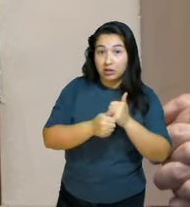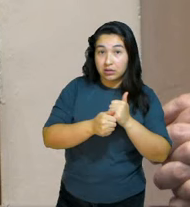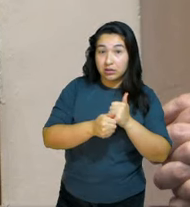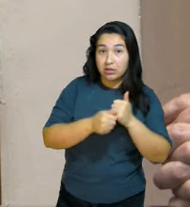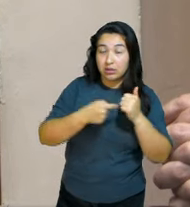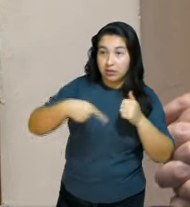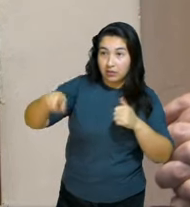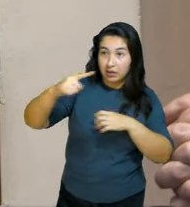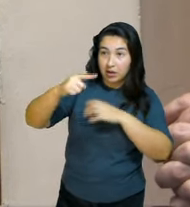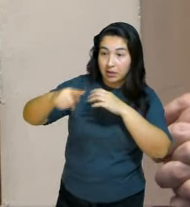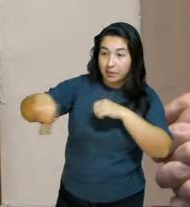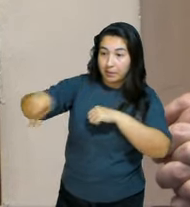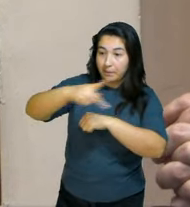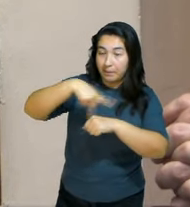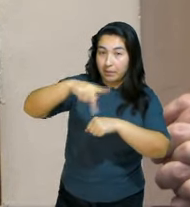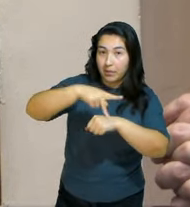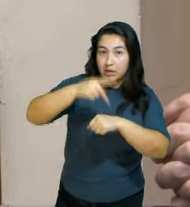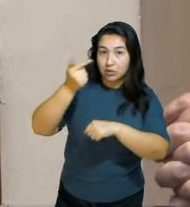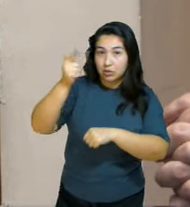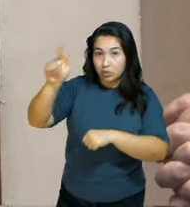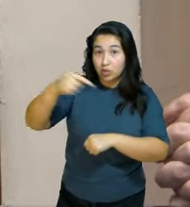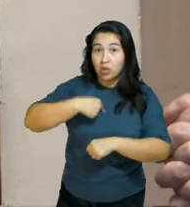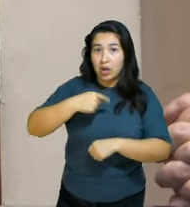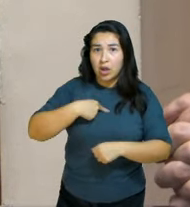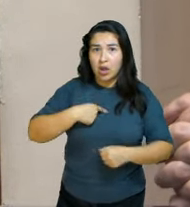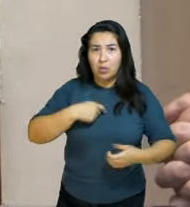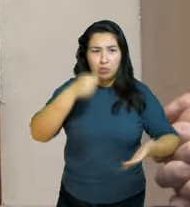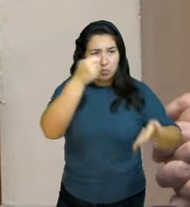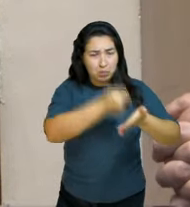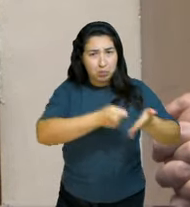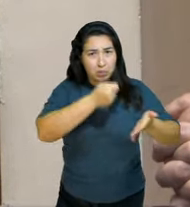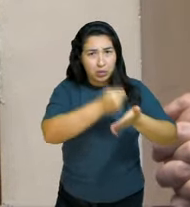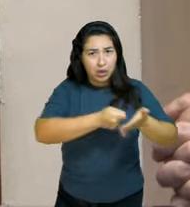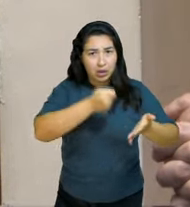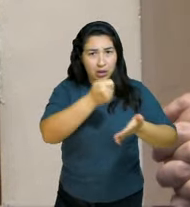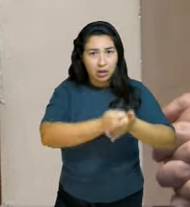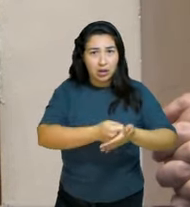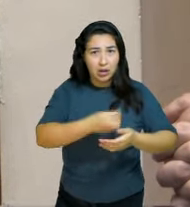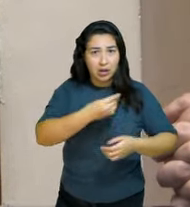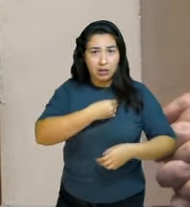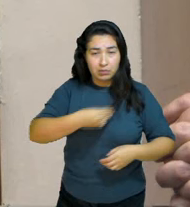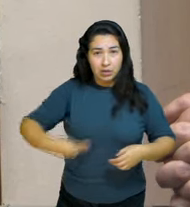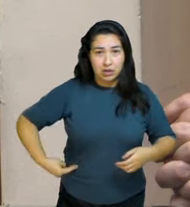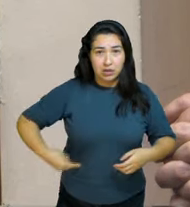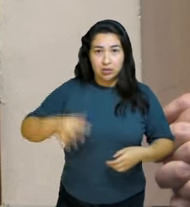né, na acepção da palavra, com o próprio ministro Fufuca, com o secretário